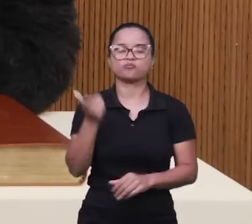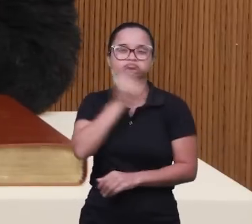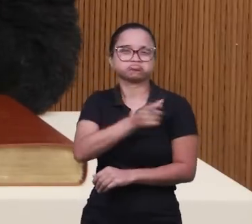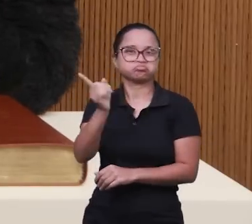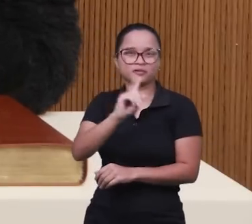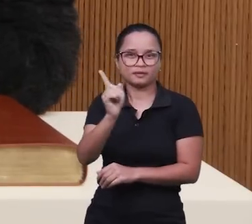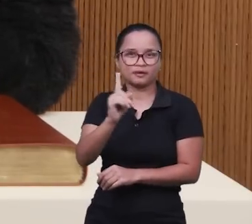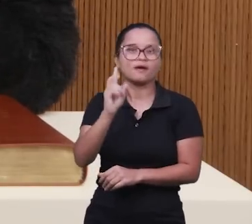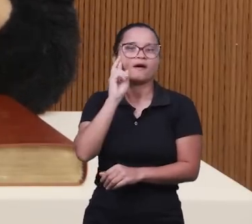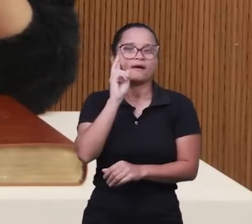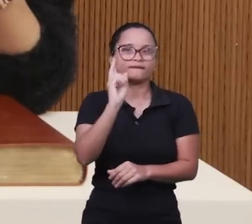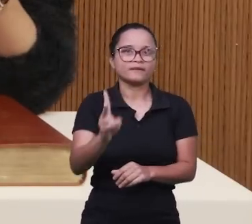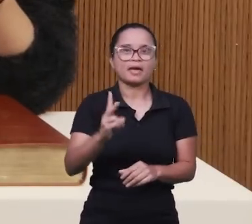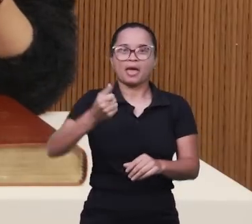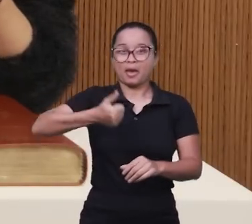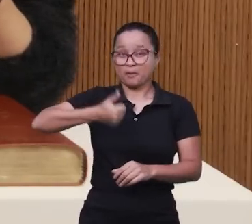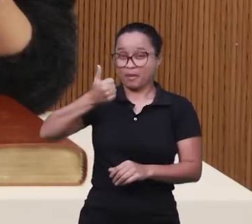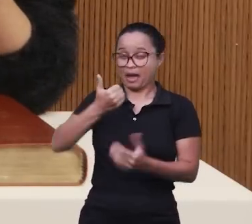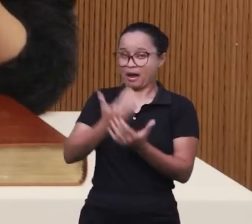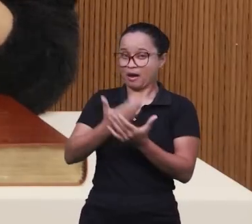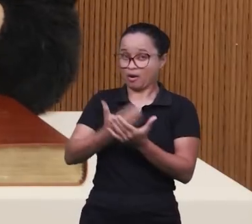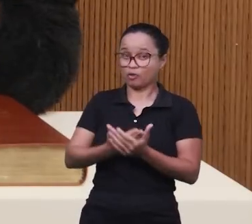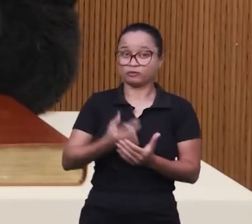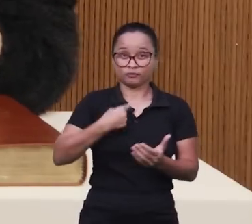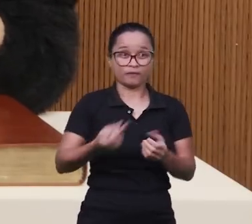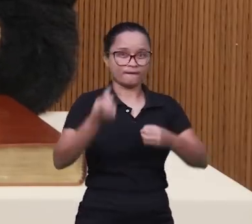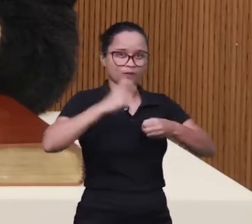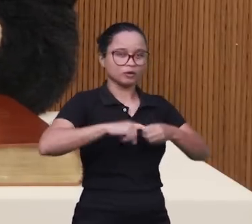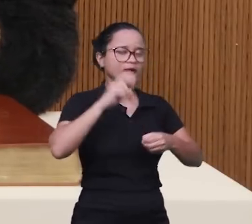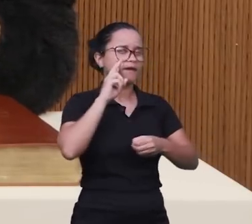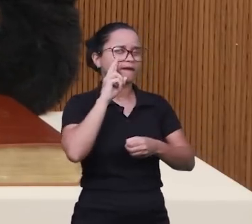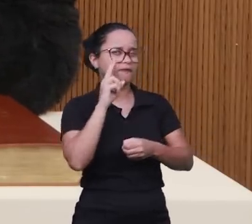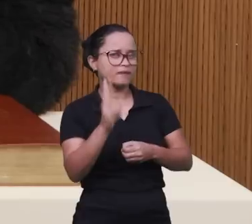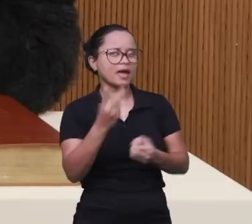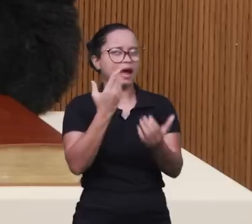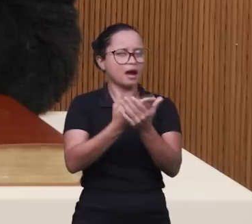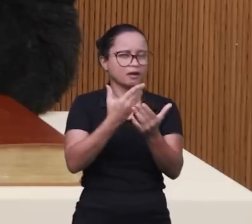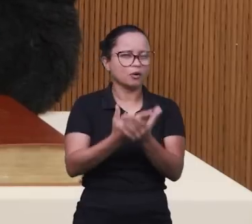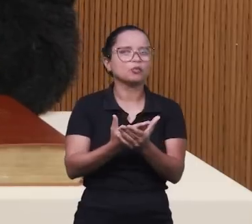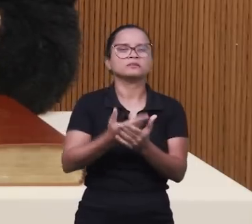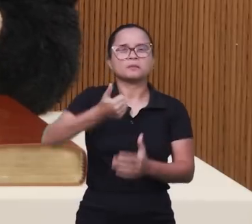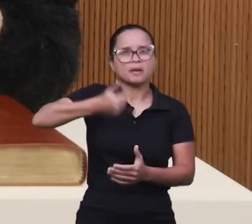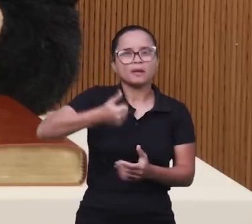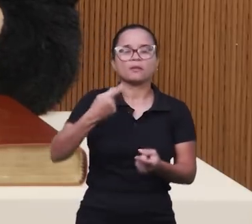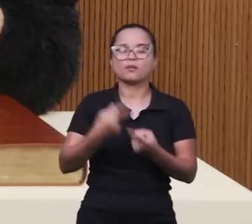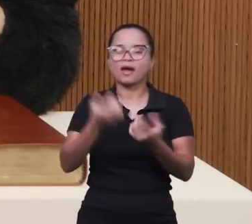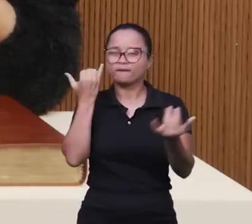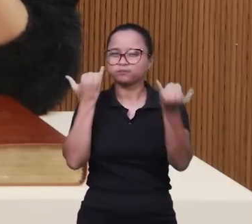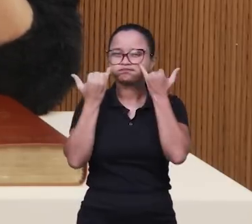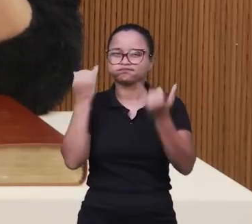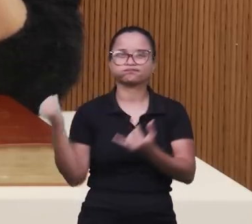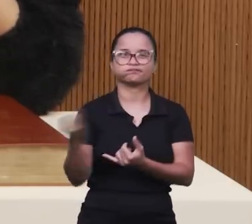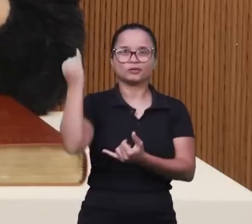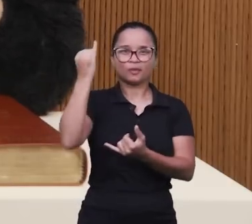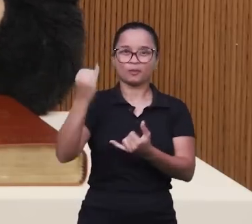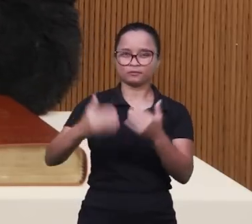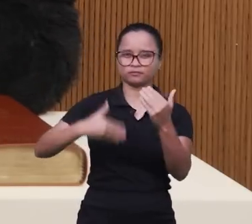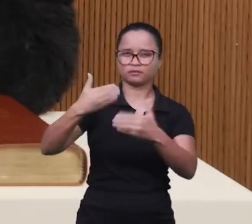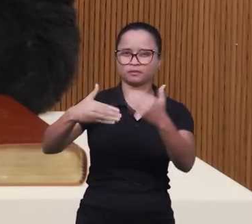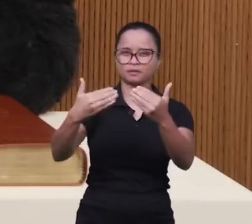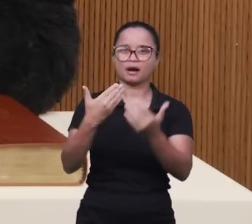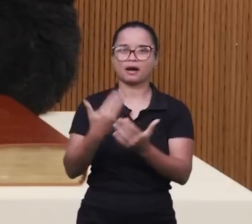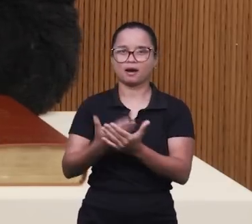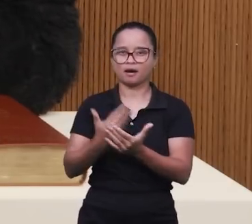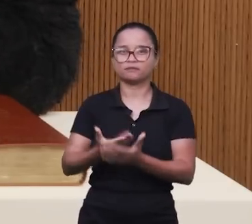conseguiu assistir a primeira, volta lá na nossa playlist e assista a primeira. Tem informações muito importantes para a sequência das